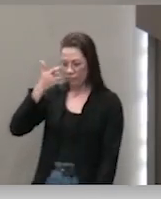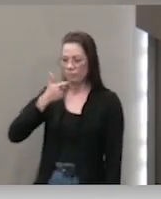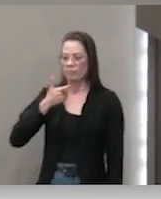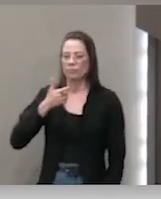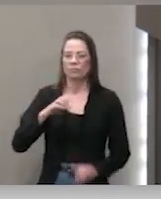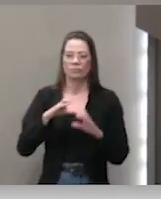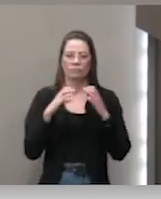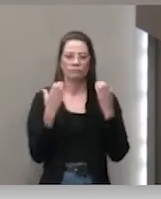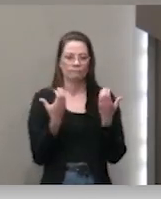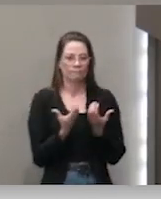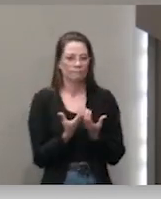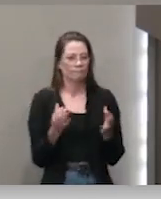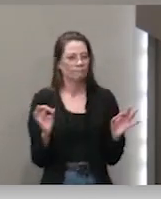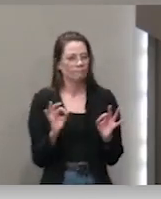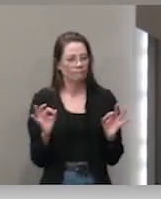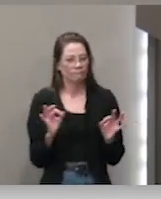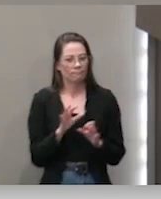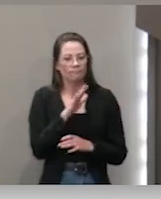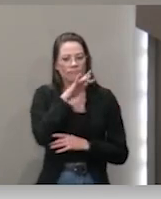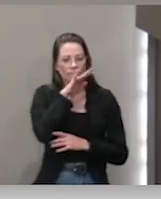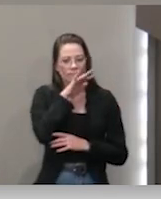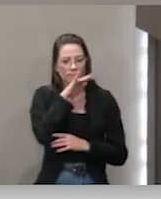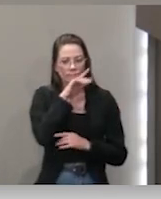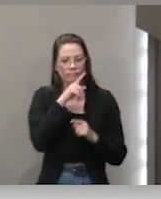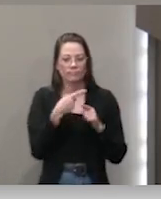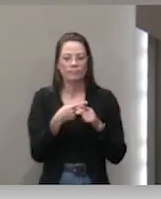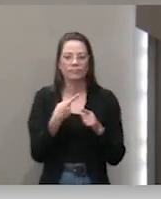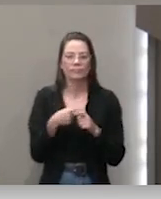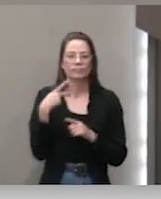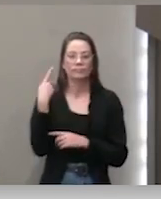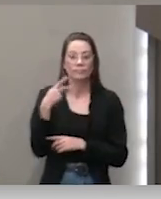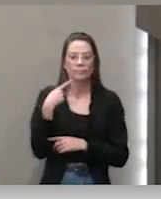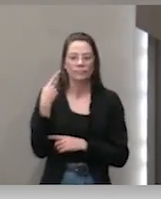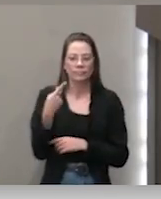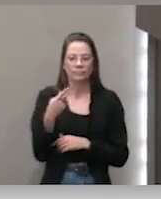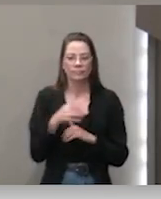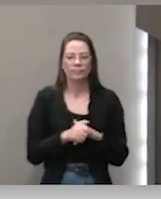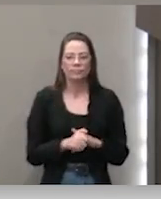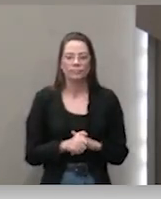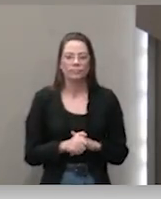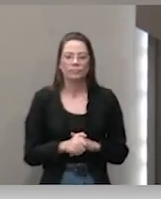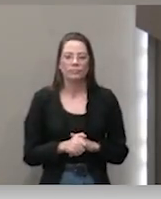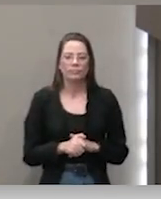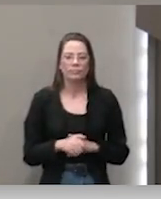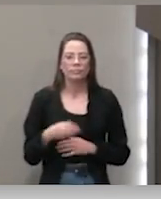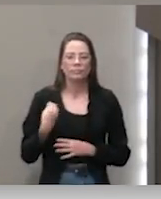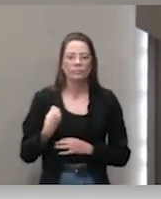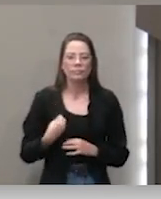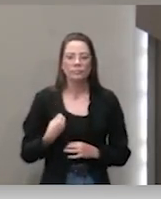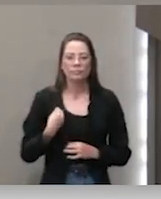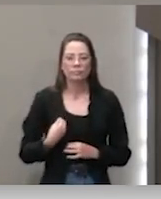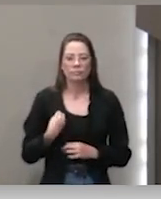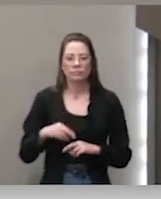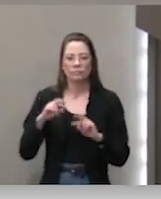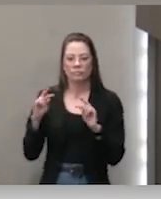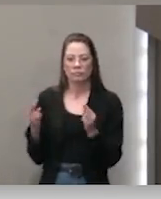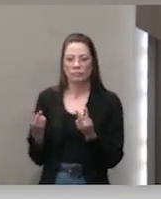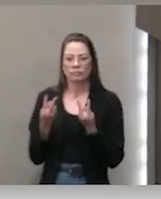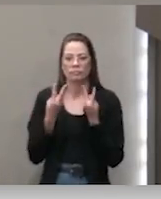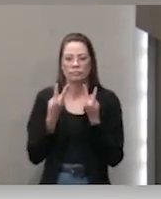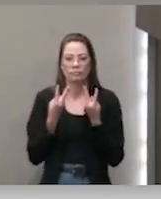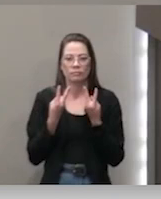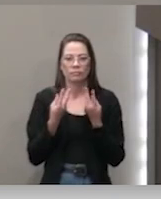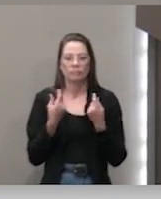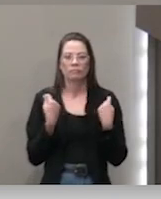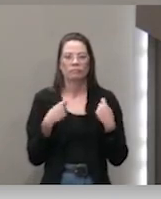comunidade. Isso também é ruim, porque o vereador, ele vive de reconhecimento, e o